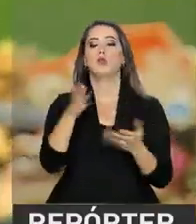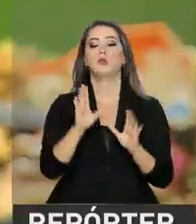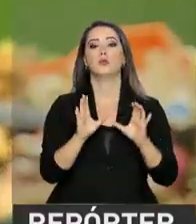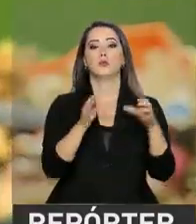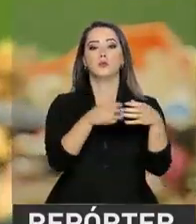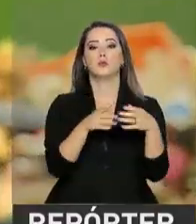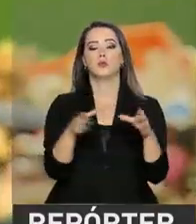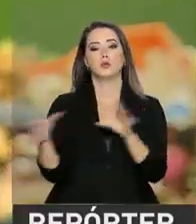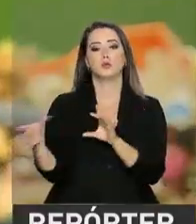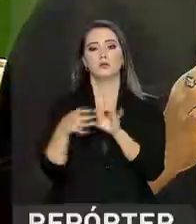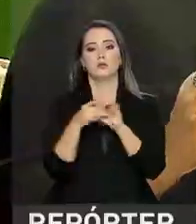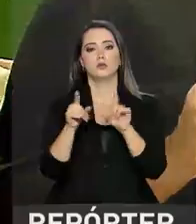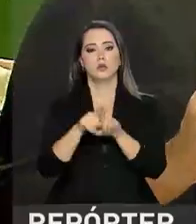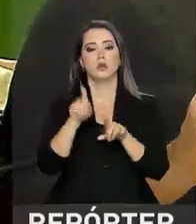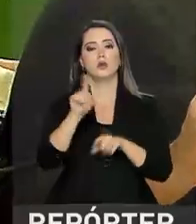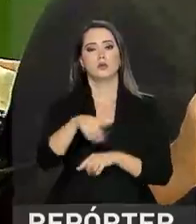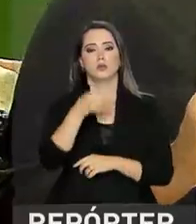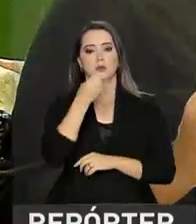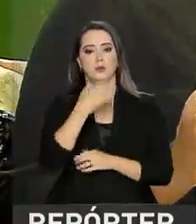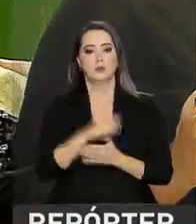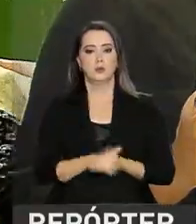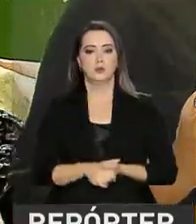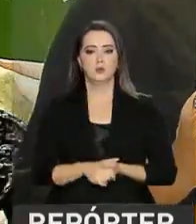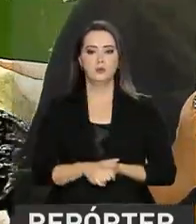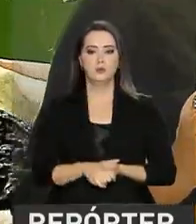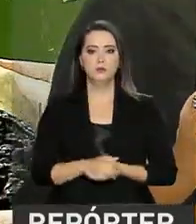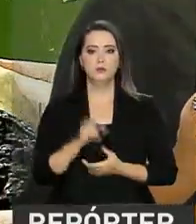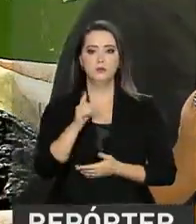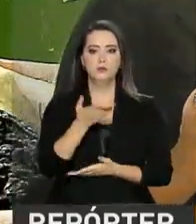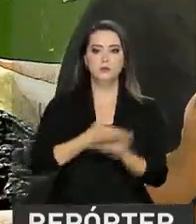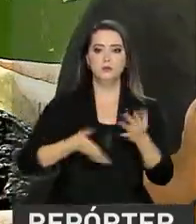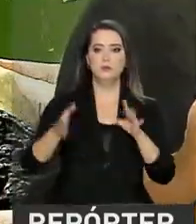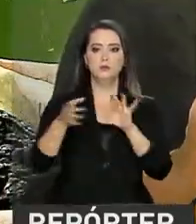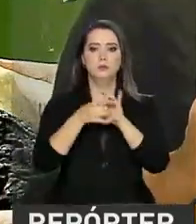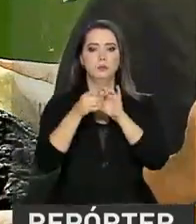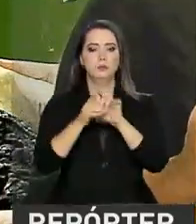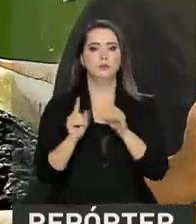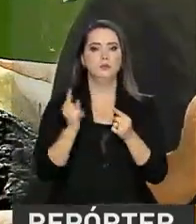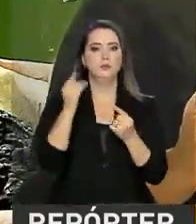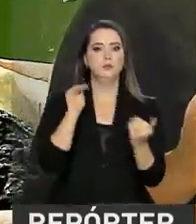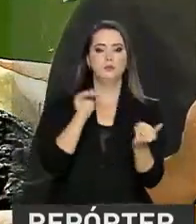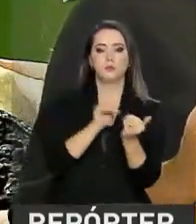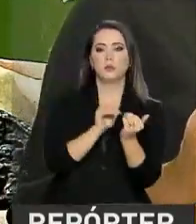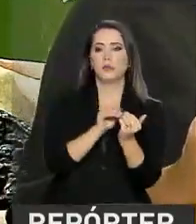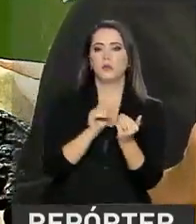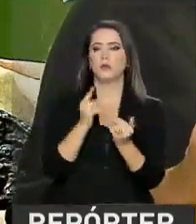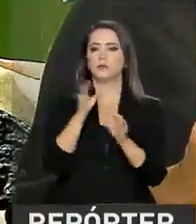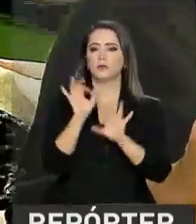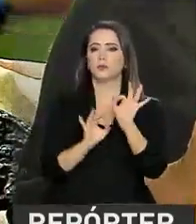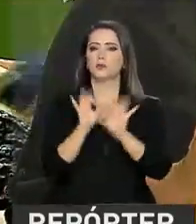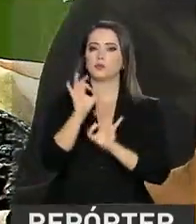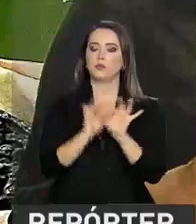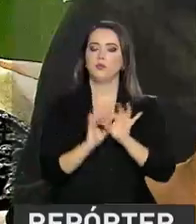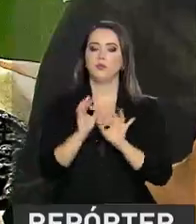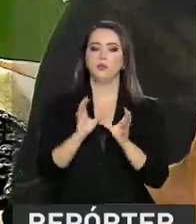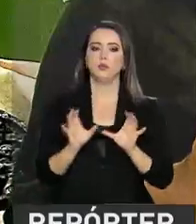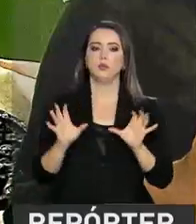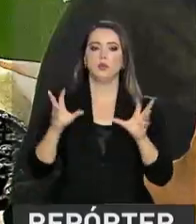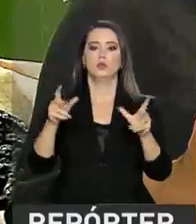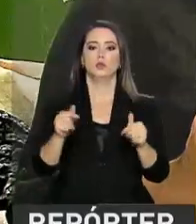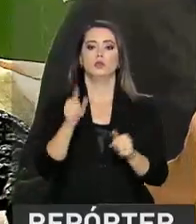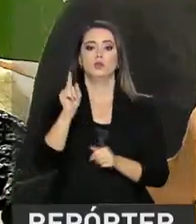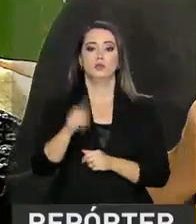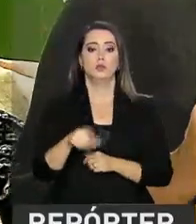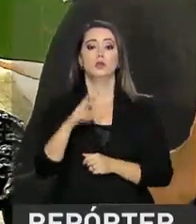grande vantagem para a gente em cima disso. Na cooperativa, as pessoas se juntam em torno de um mesmo objetivo, em uma organização onde todos